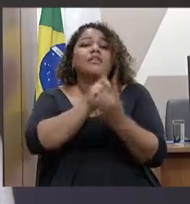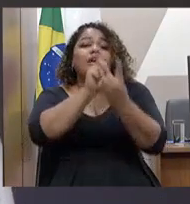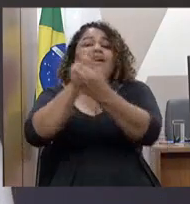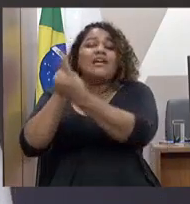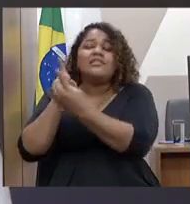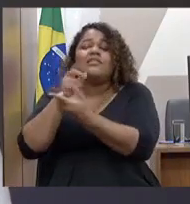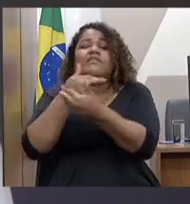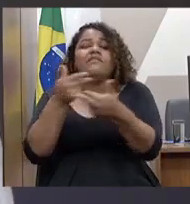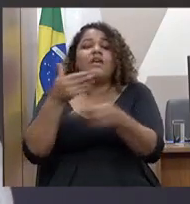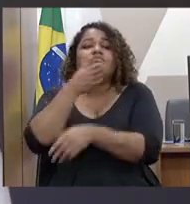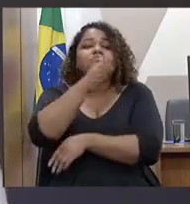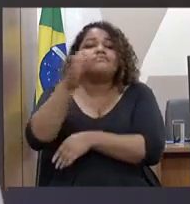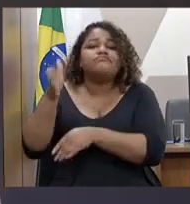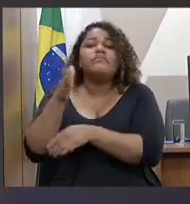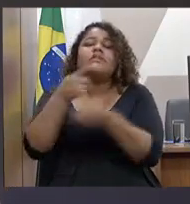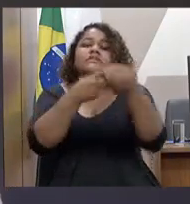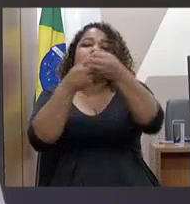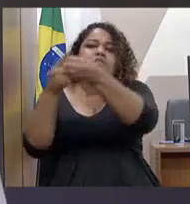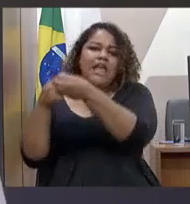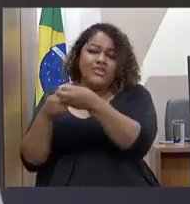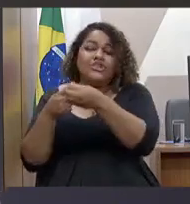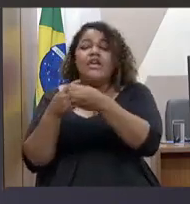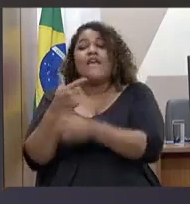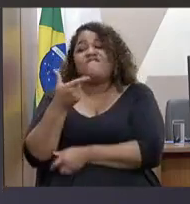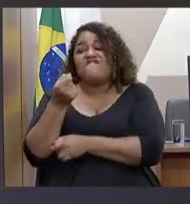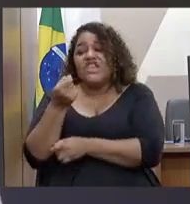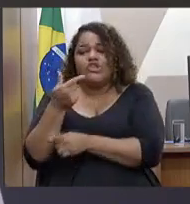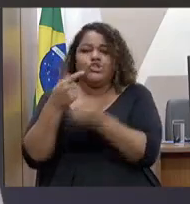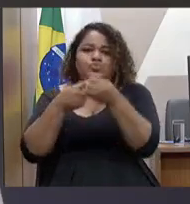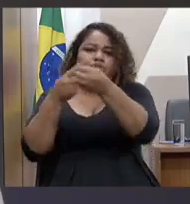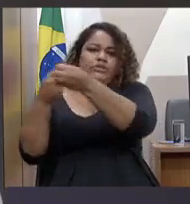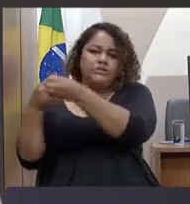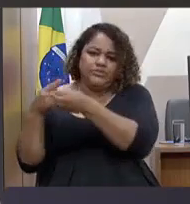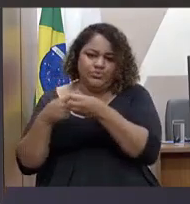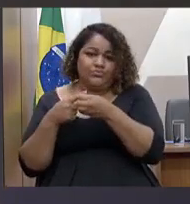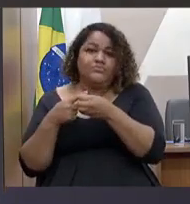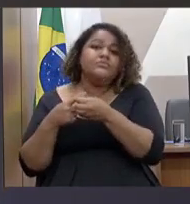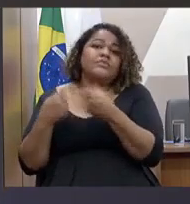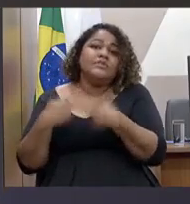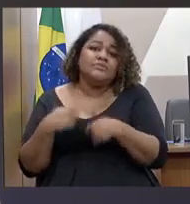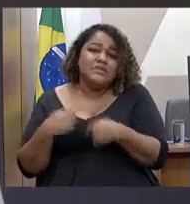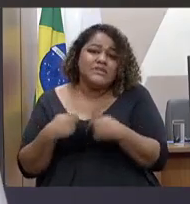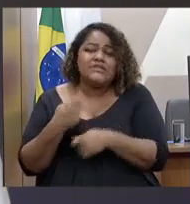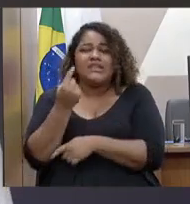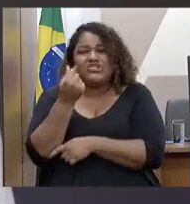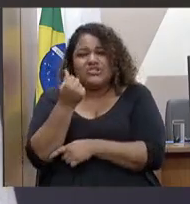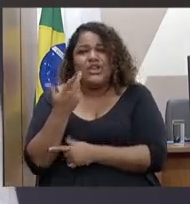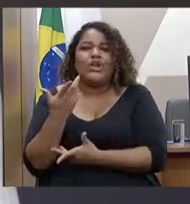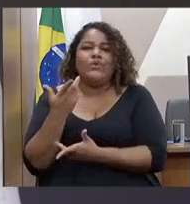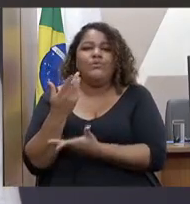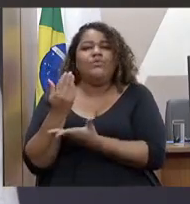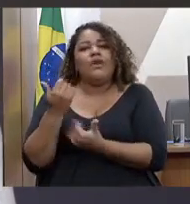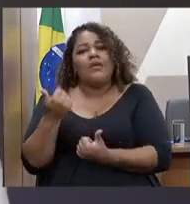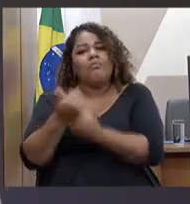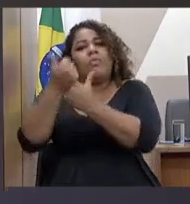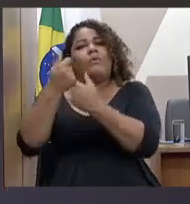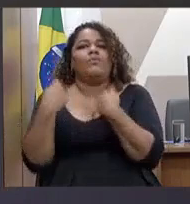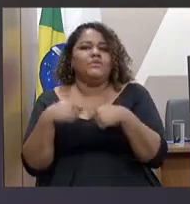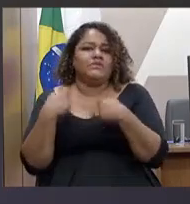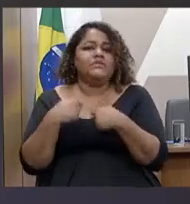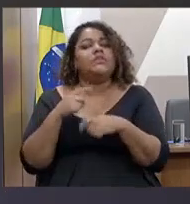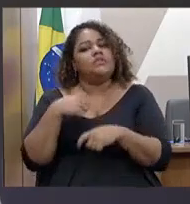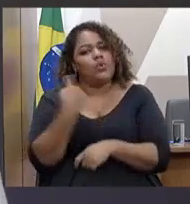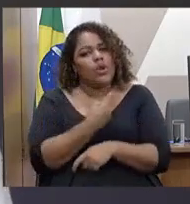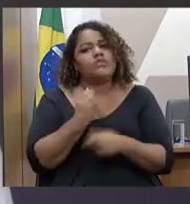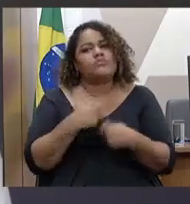e poucas pessoas não têm apoio precisa de apoio financeiro precisa de ajuda então a gente precisa de estar fortalecendo aí agora também o cerest Então